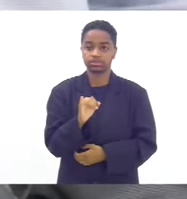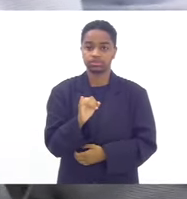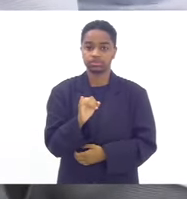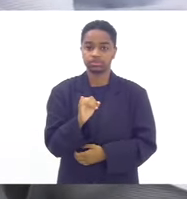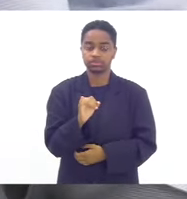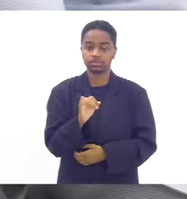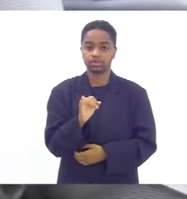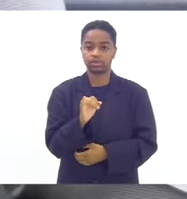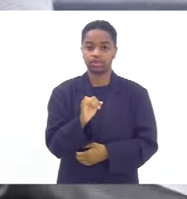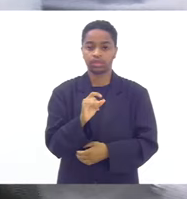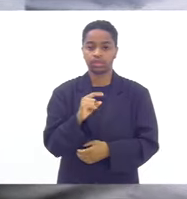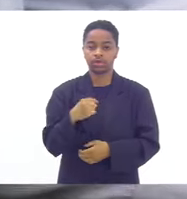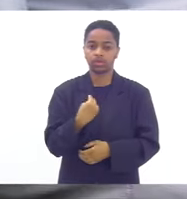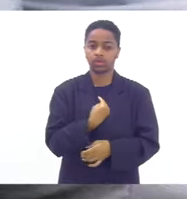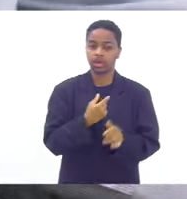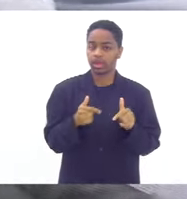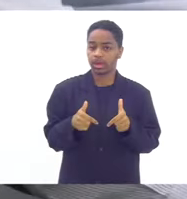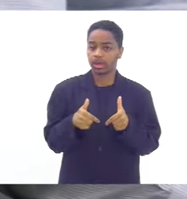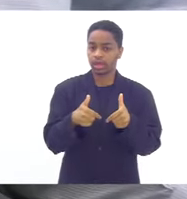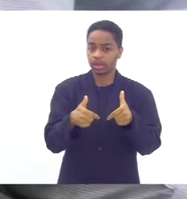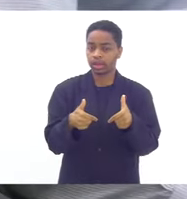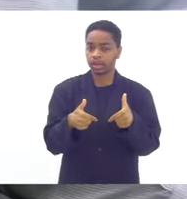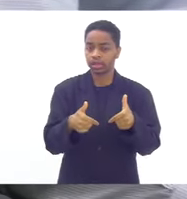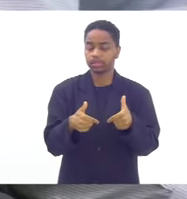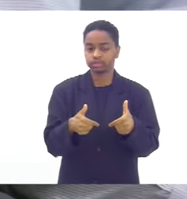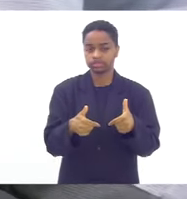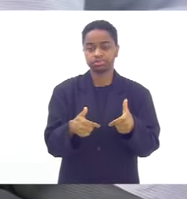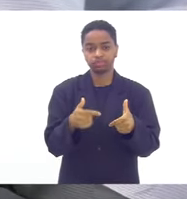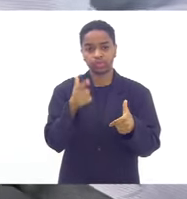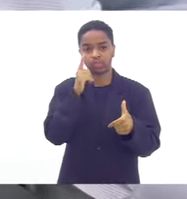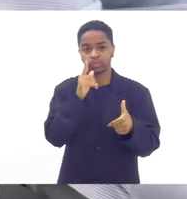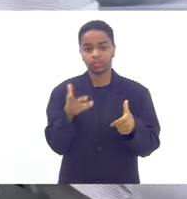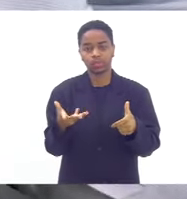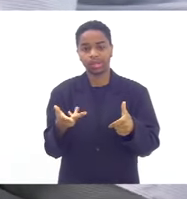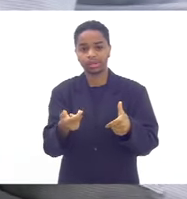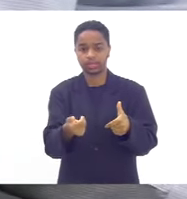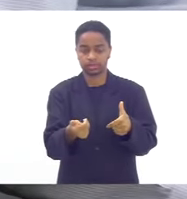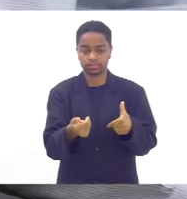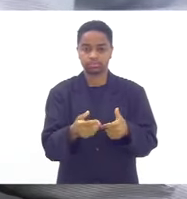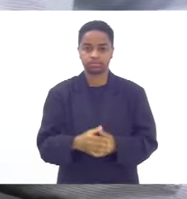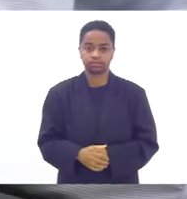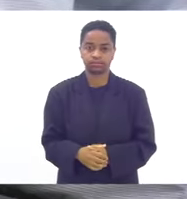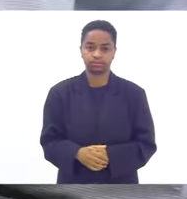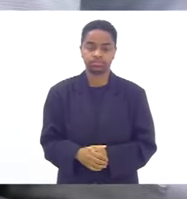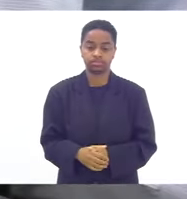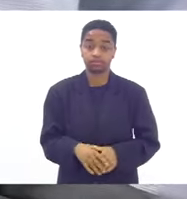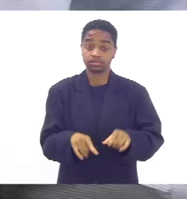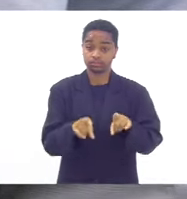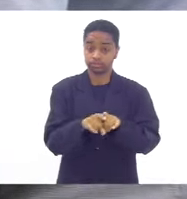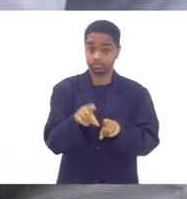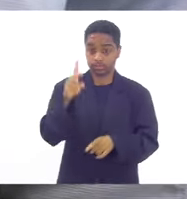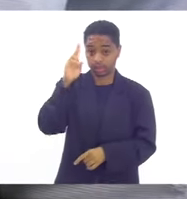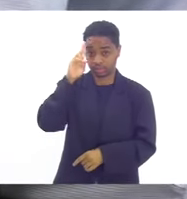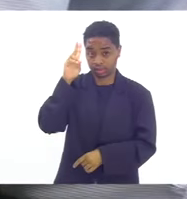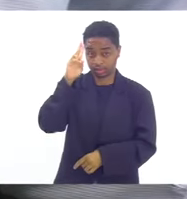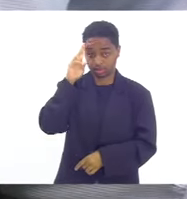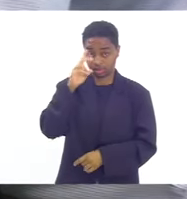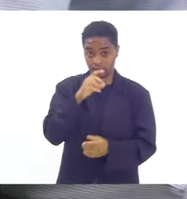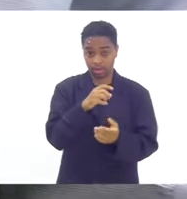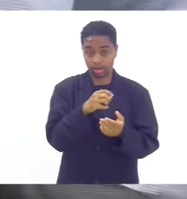vegetais a gente tem interferindo na rede, melhora a nossa qualidade. E, obviamente, lembrando que a concessionária de energia,